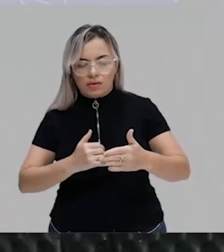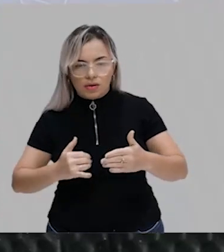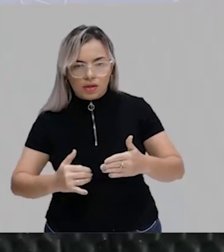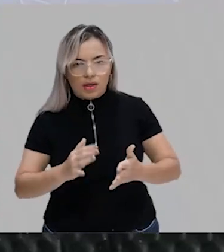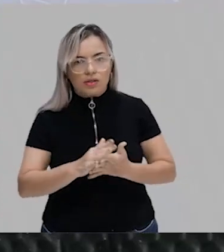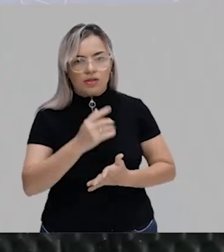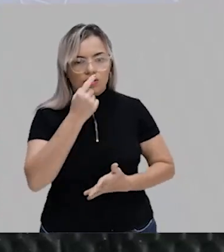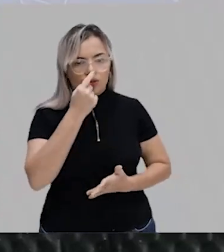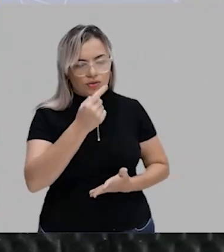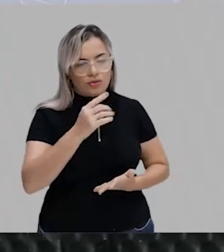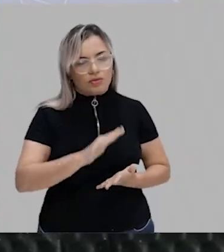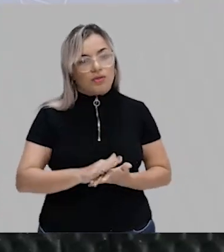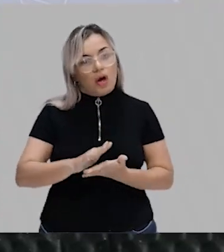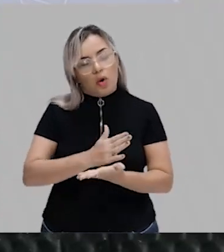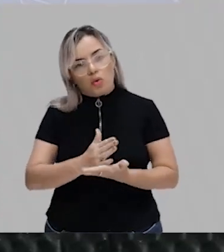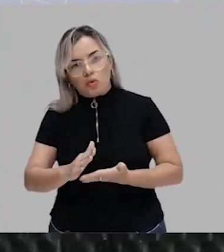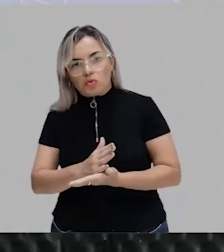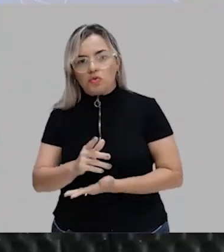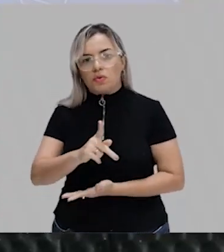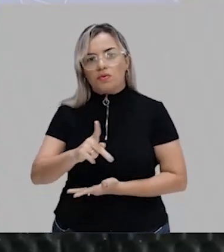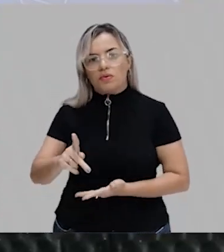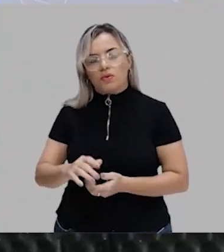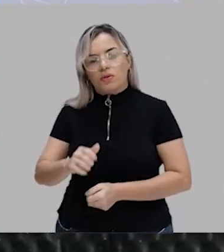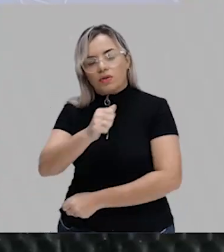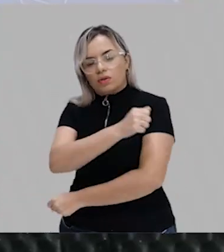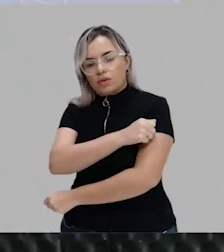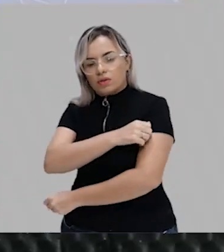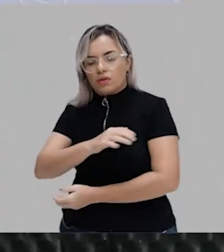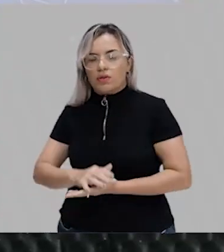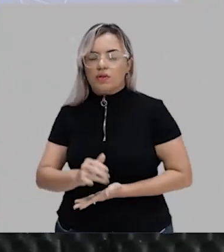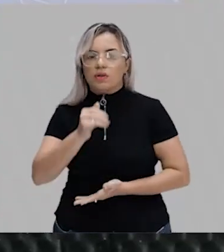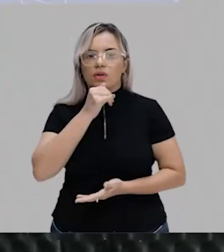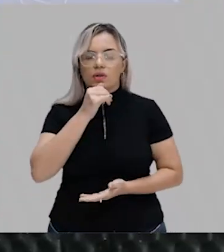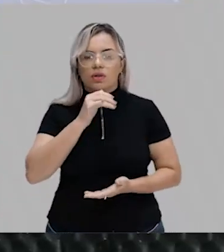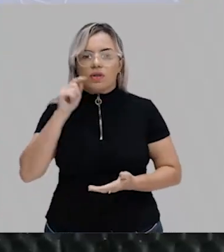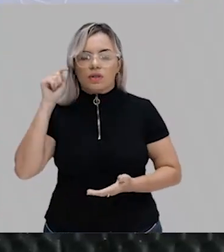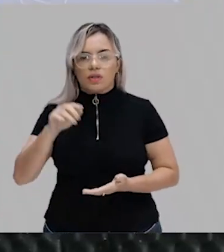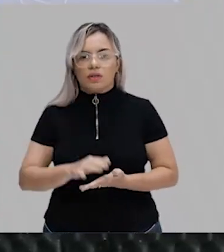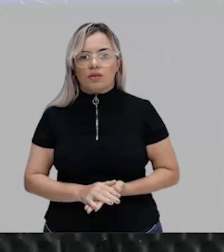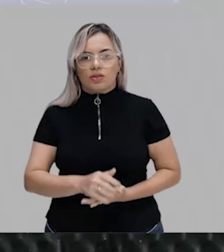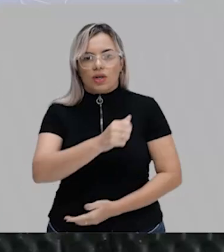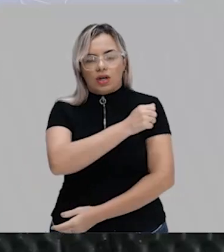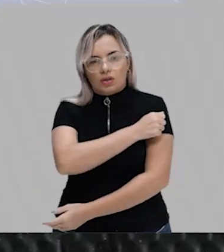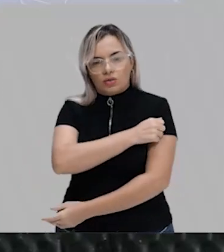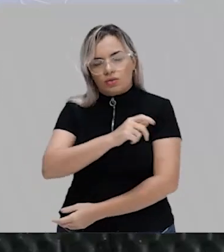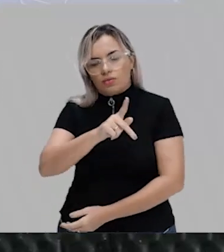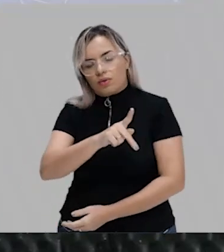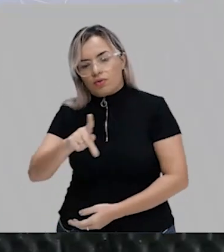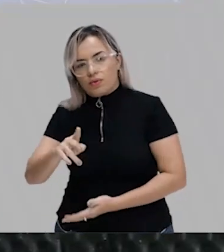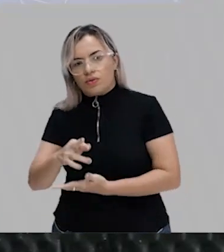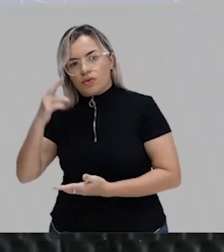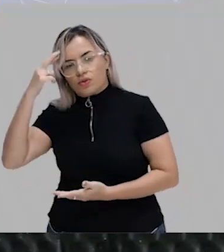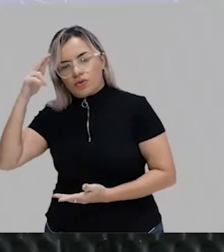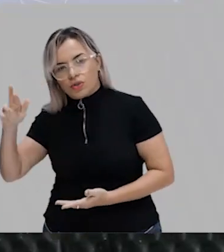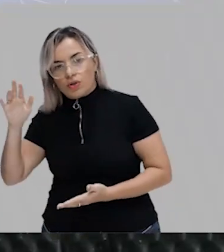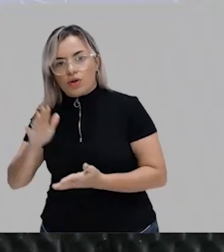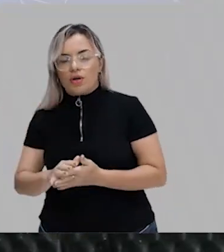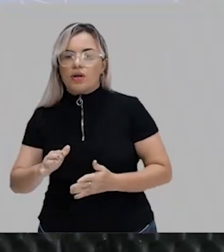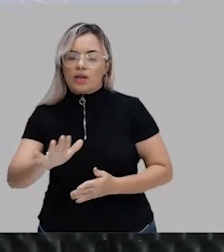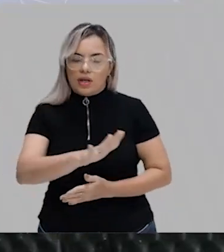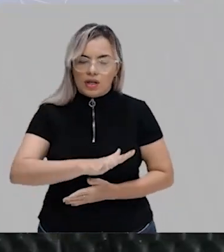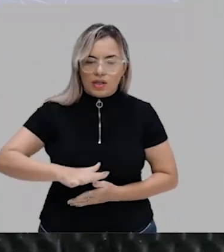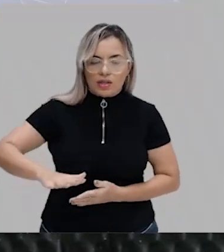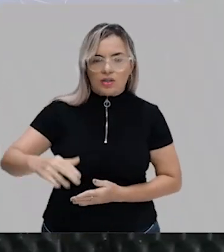Então, desde que eu dei o exemplo de professor, aluno, diretor, porque é a nossa área, mas pode ser